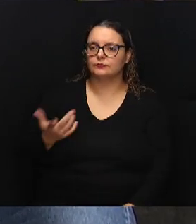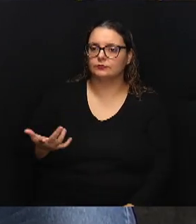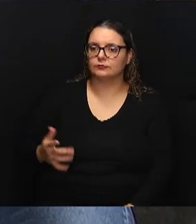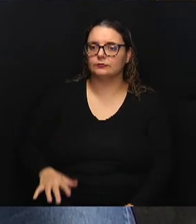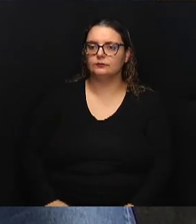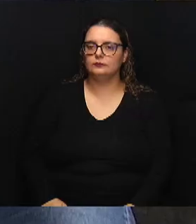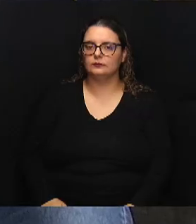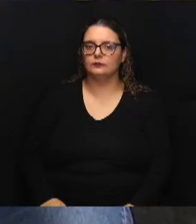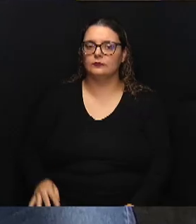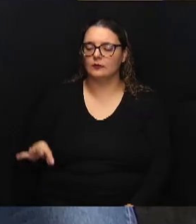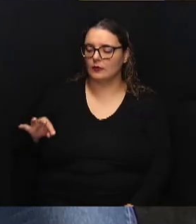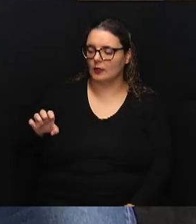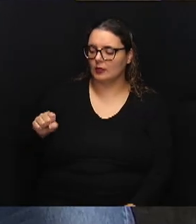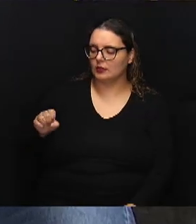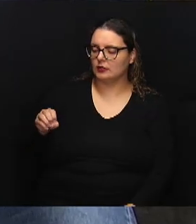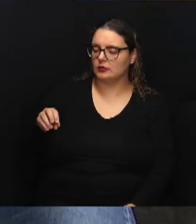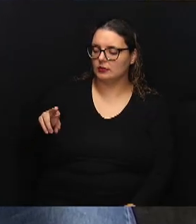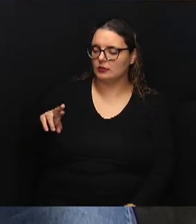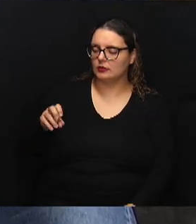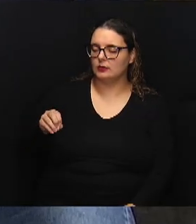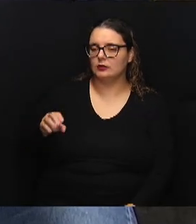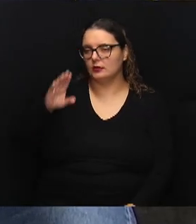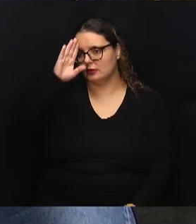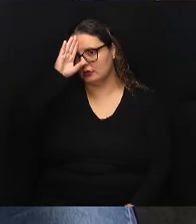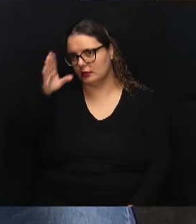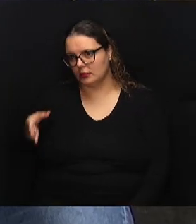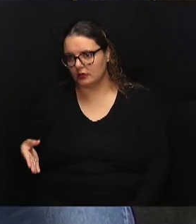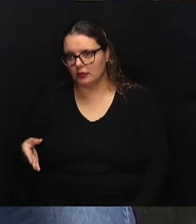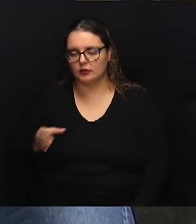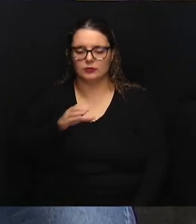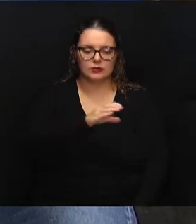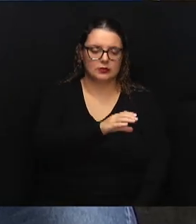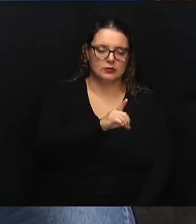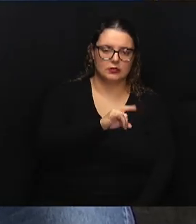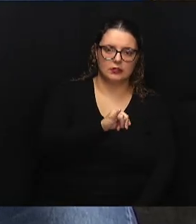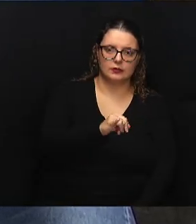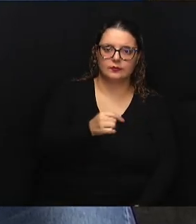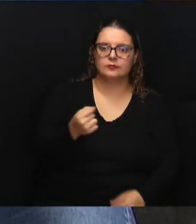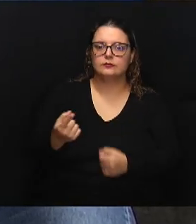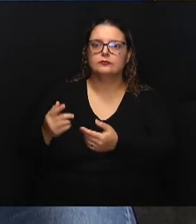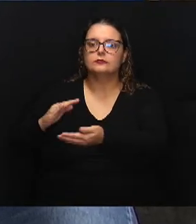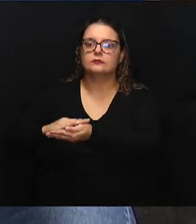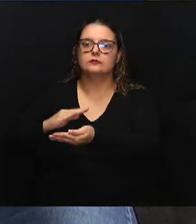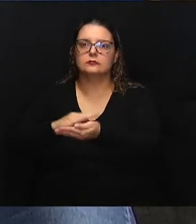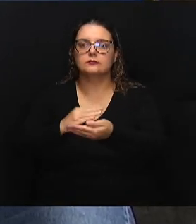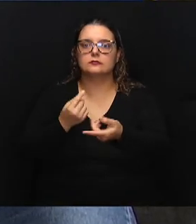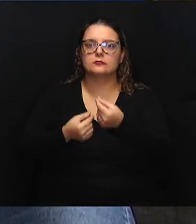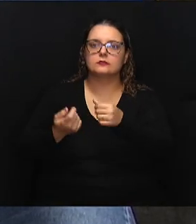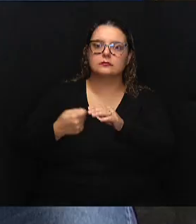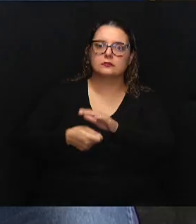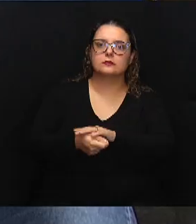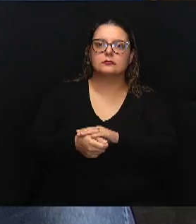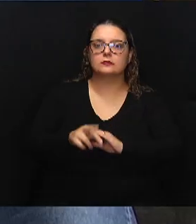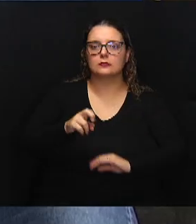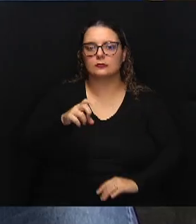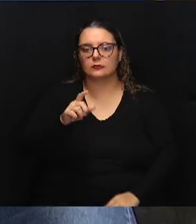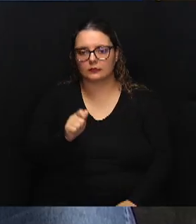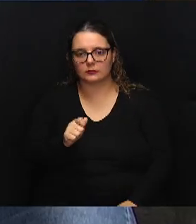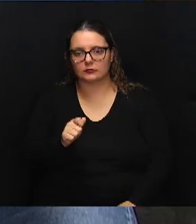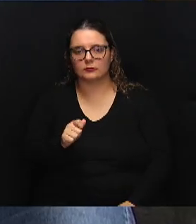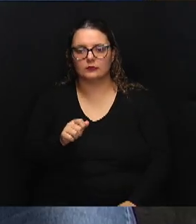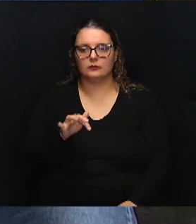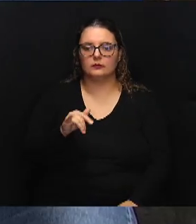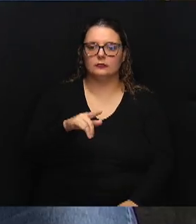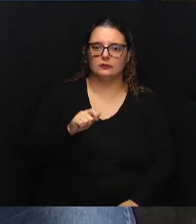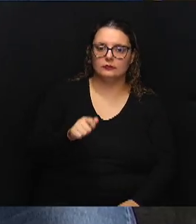o Tesouro Direto, a gente tem o CDI, a gente tem alguns fundos de aplicação em renda fixa e, por outro lado,